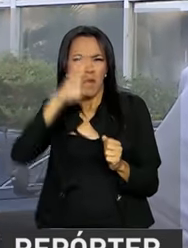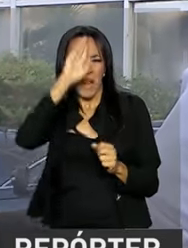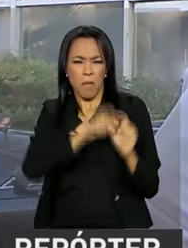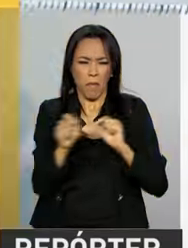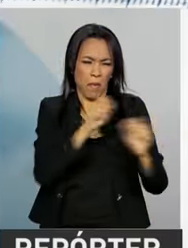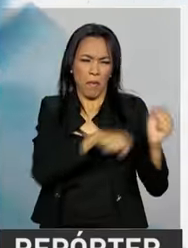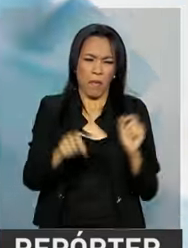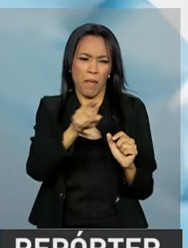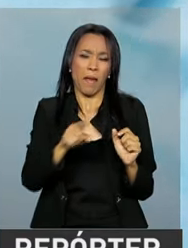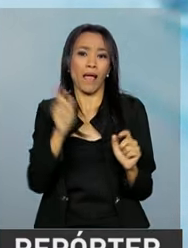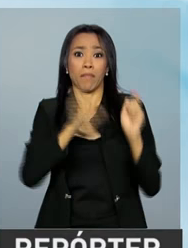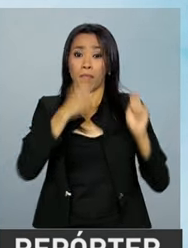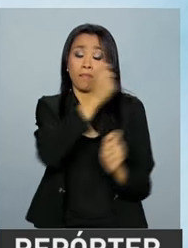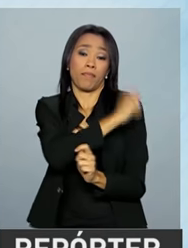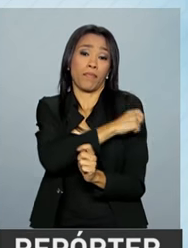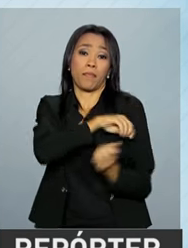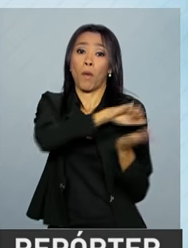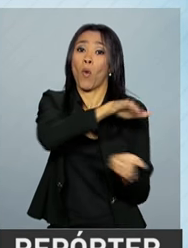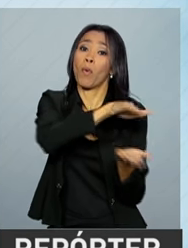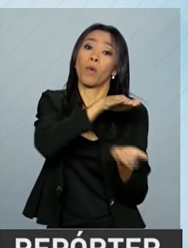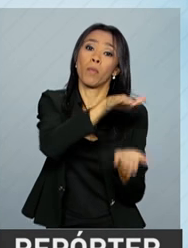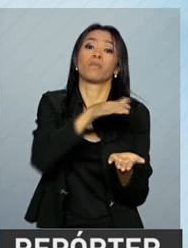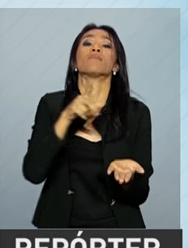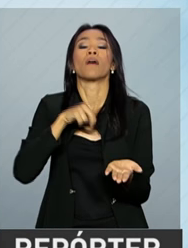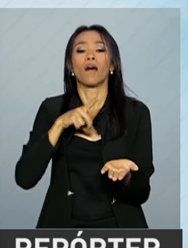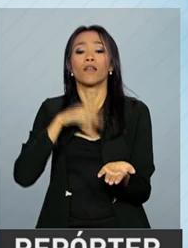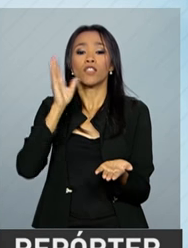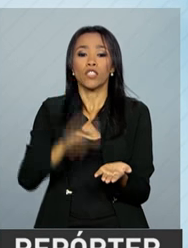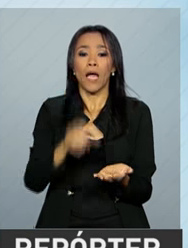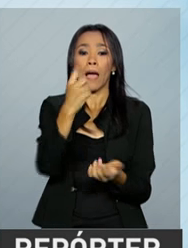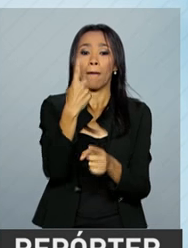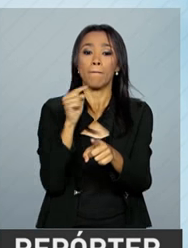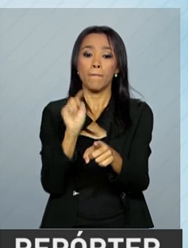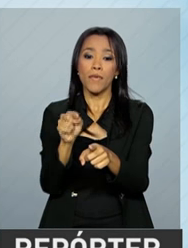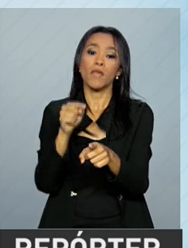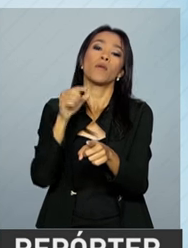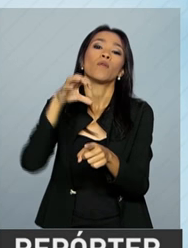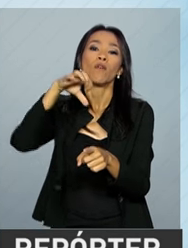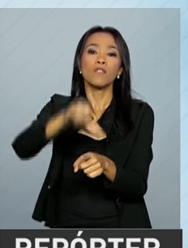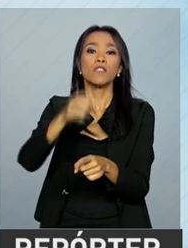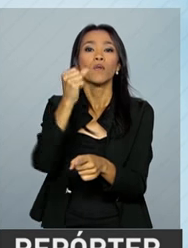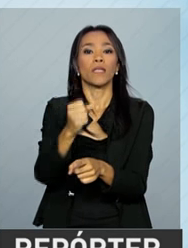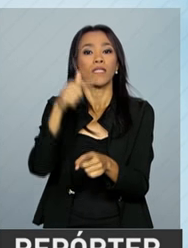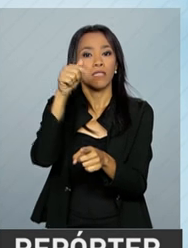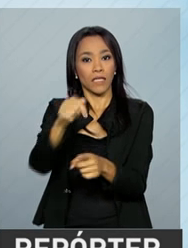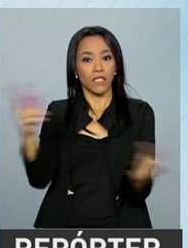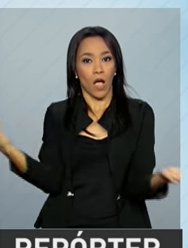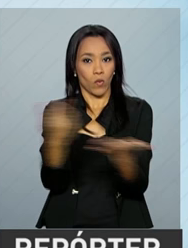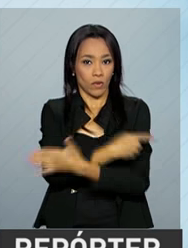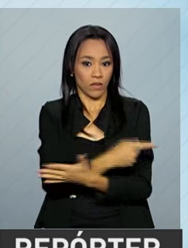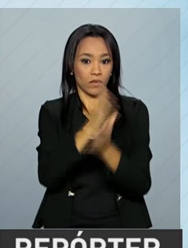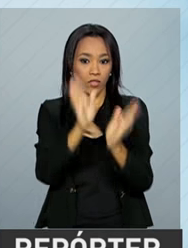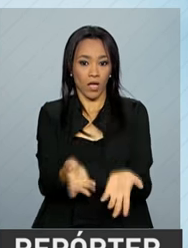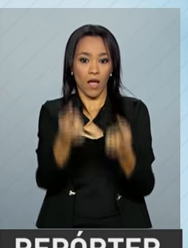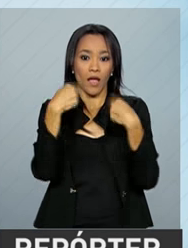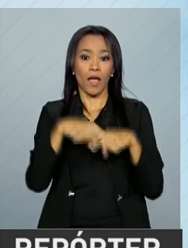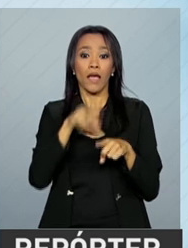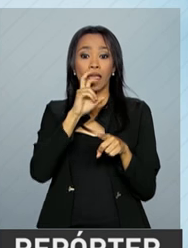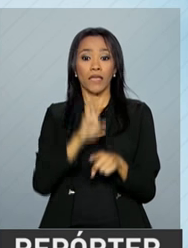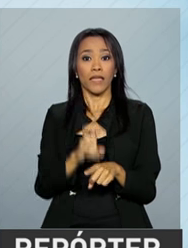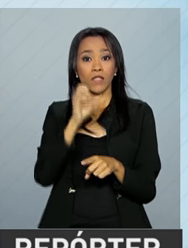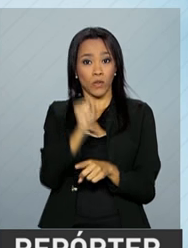país desde o início do ano já foram notificados 1987 caso da doença 586 foram